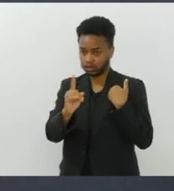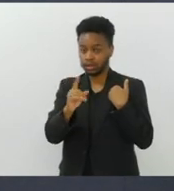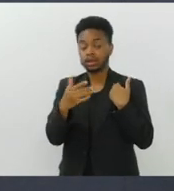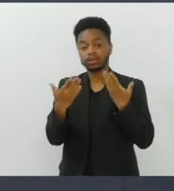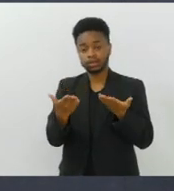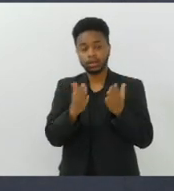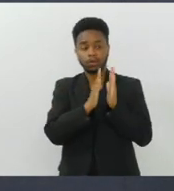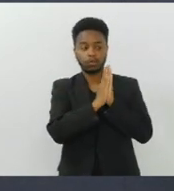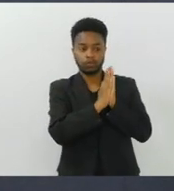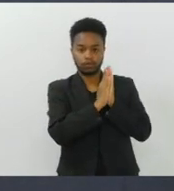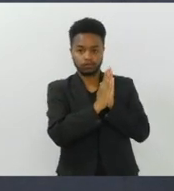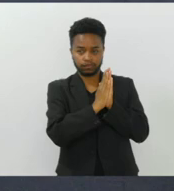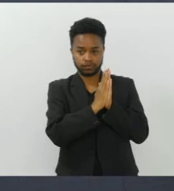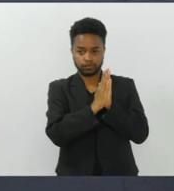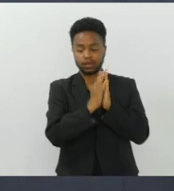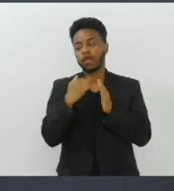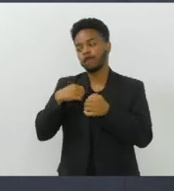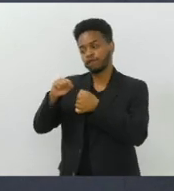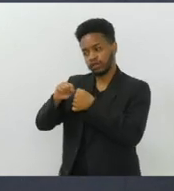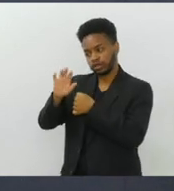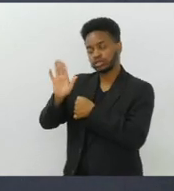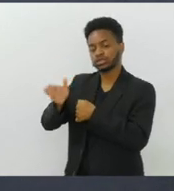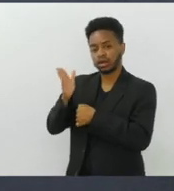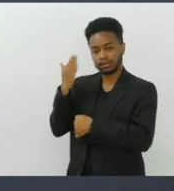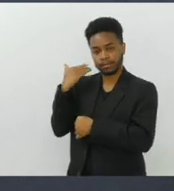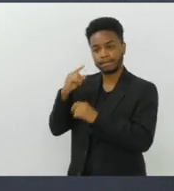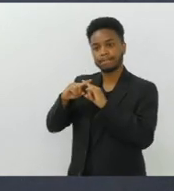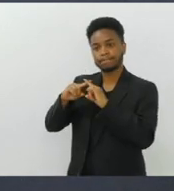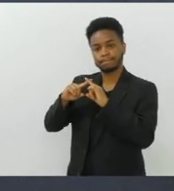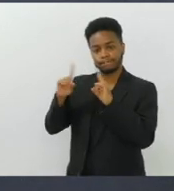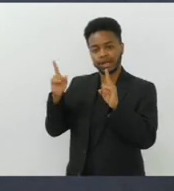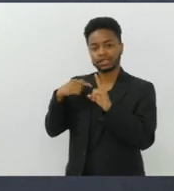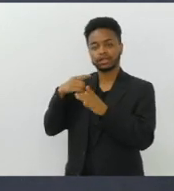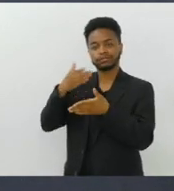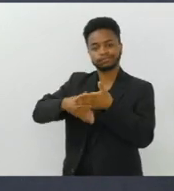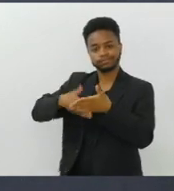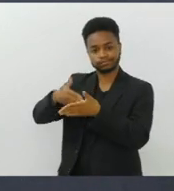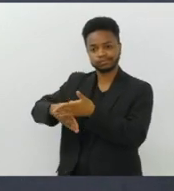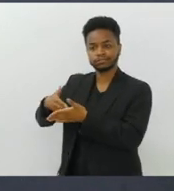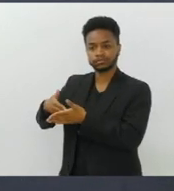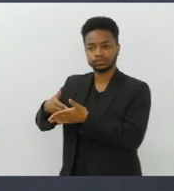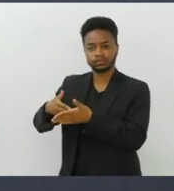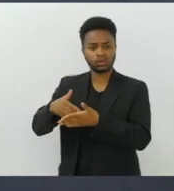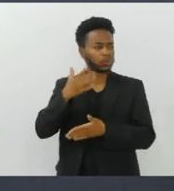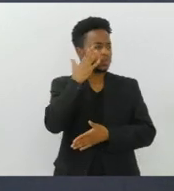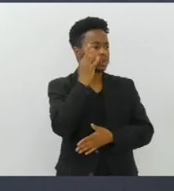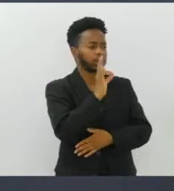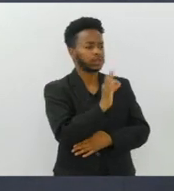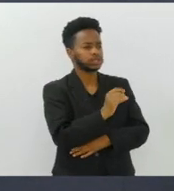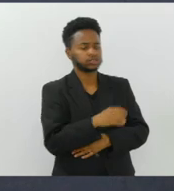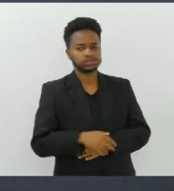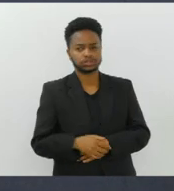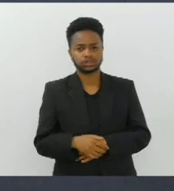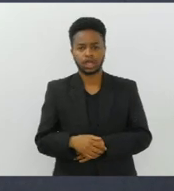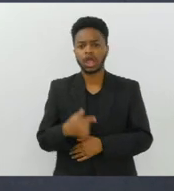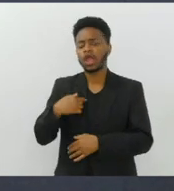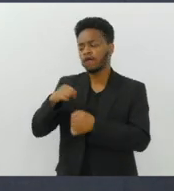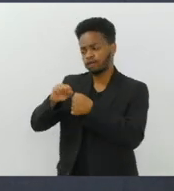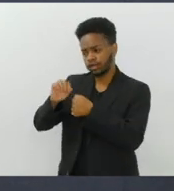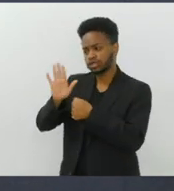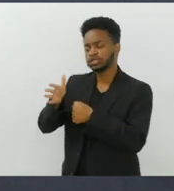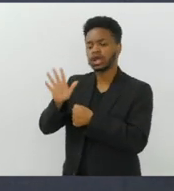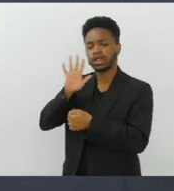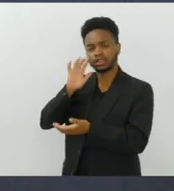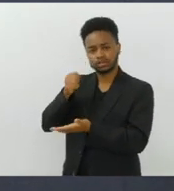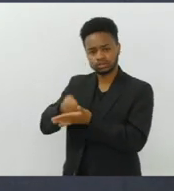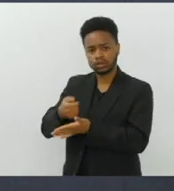uma gentileza. Eu já fiz da outra vez, mandei, mas estou encontrando muita dificuldade. Não entendi. Eu já fiz a deliberação,